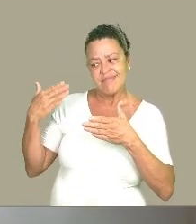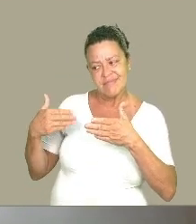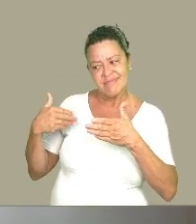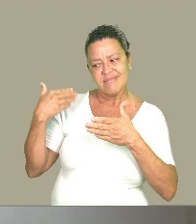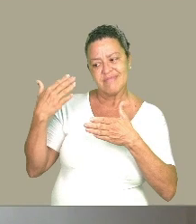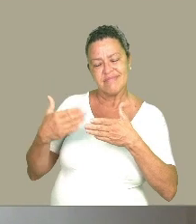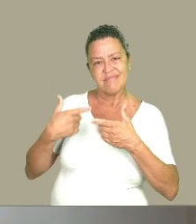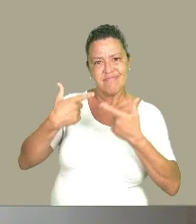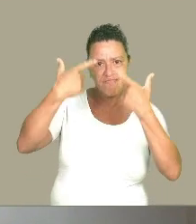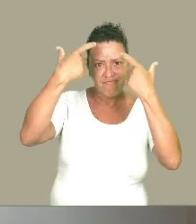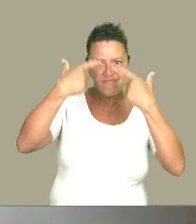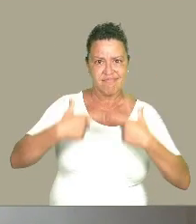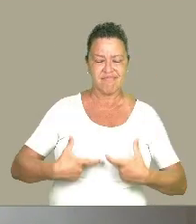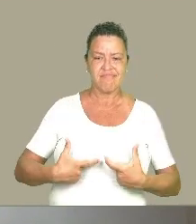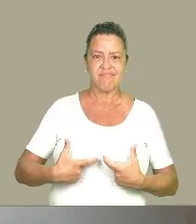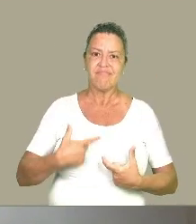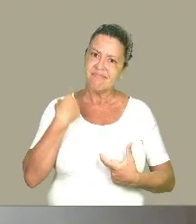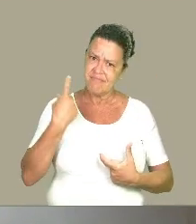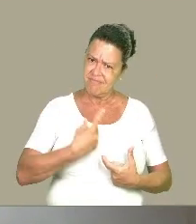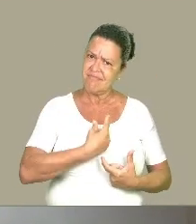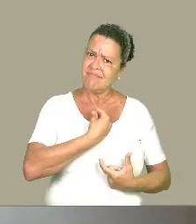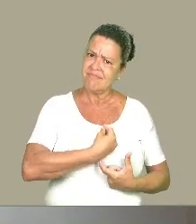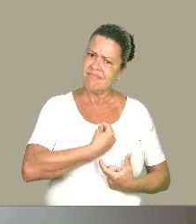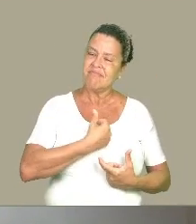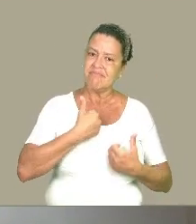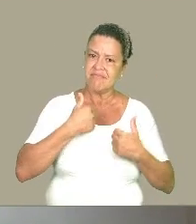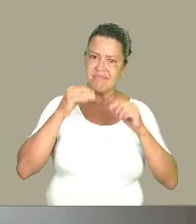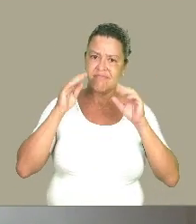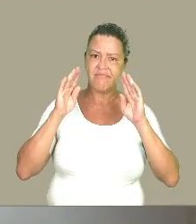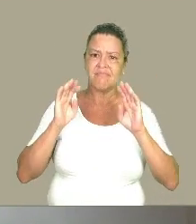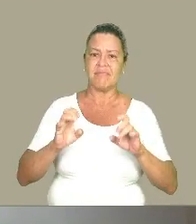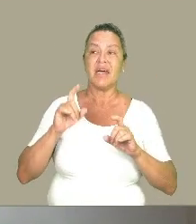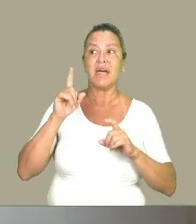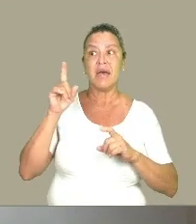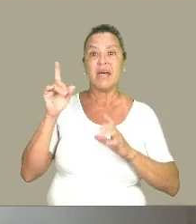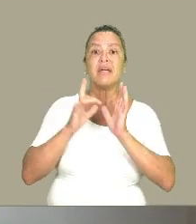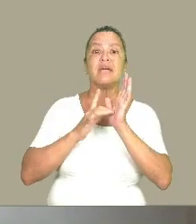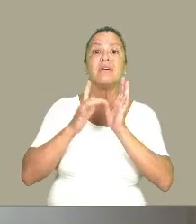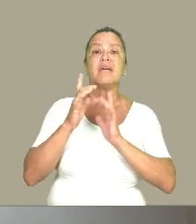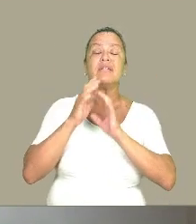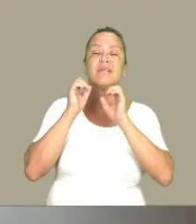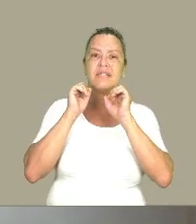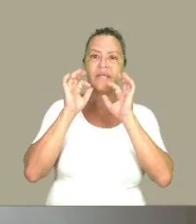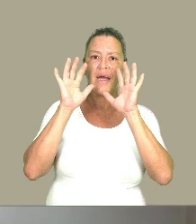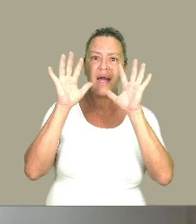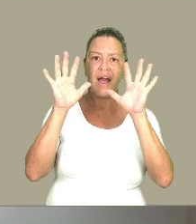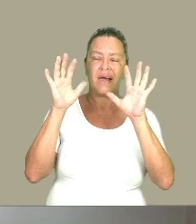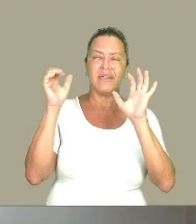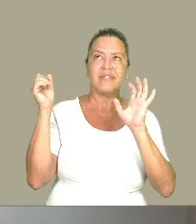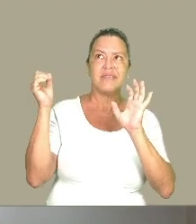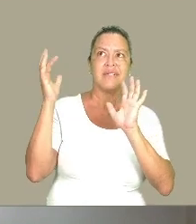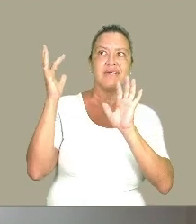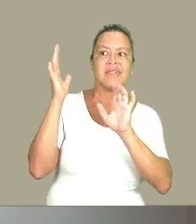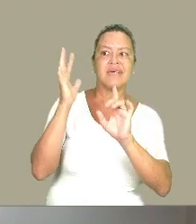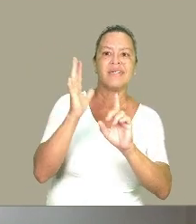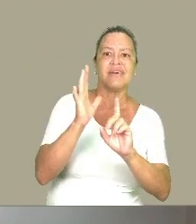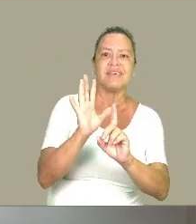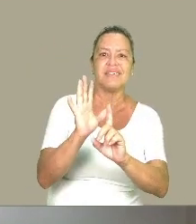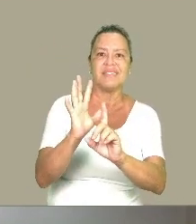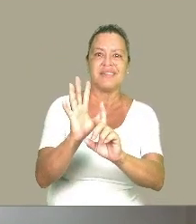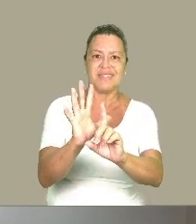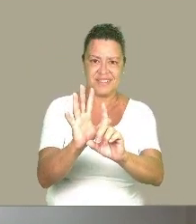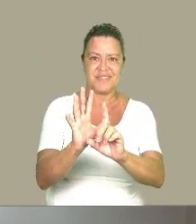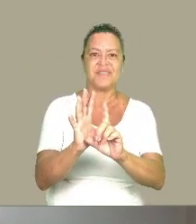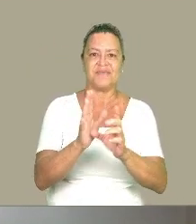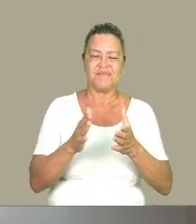condição que estamos, e vamos pedir a Ele que possa nos iluminar para seguirmos o nosso caminho adiante,